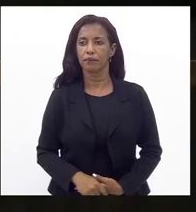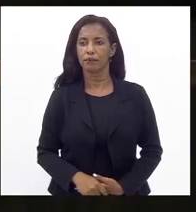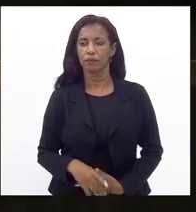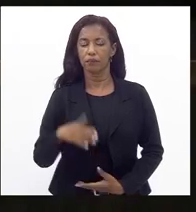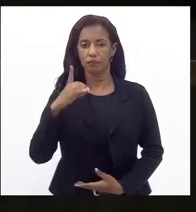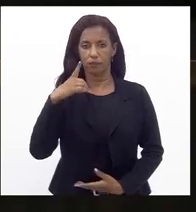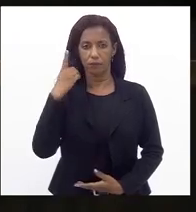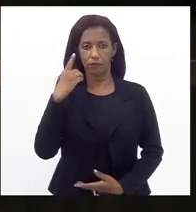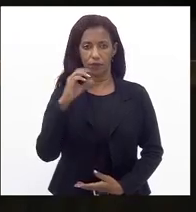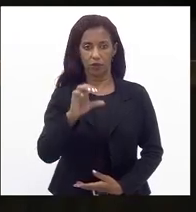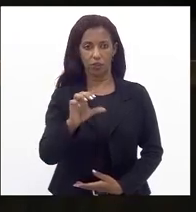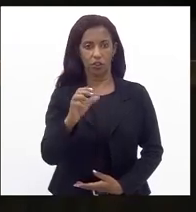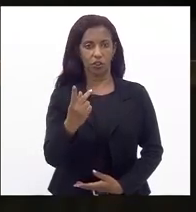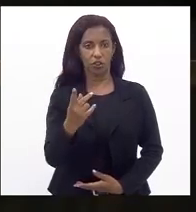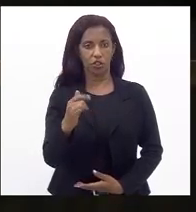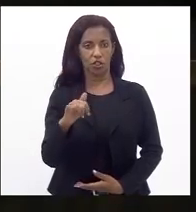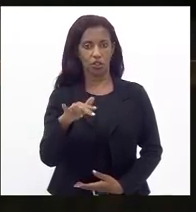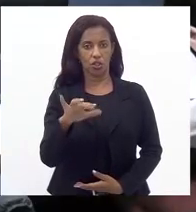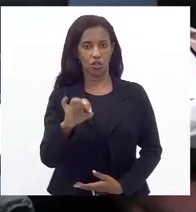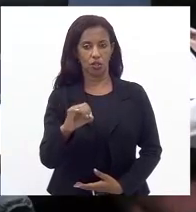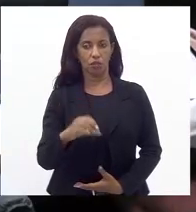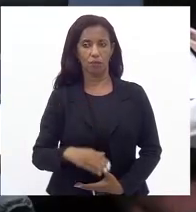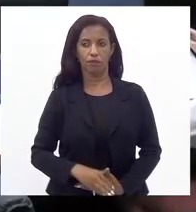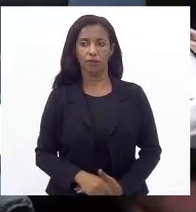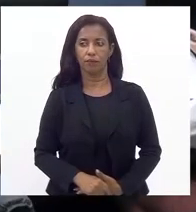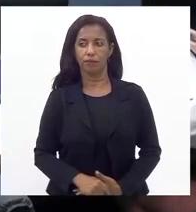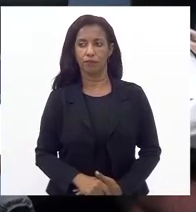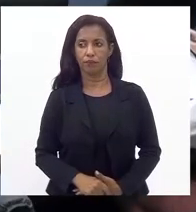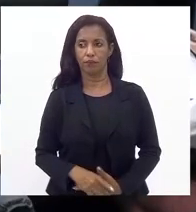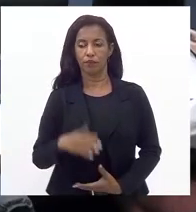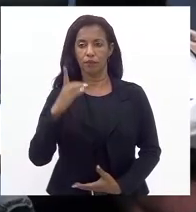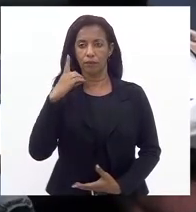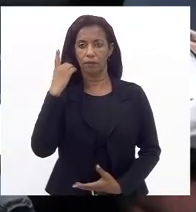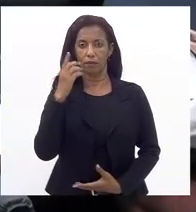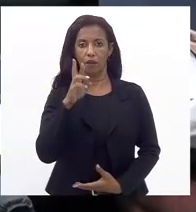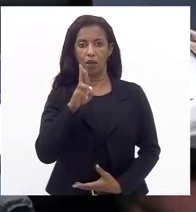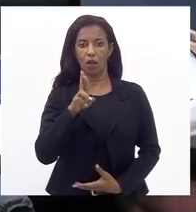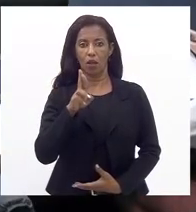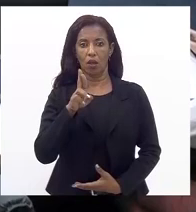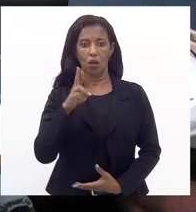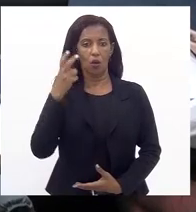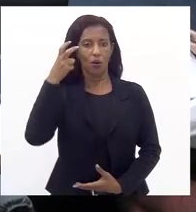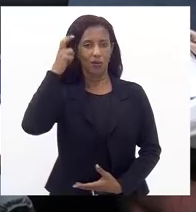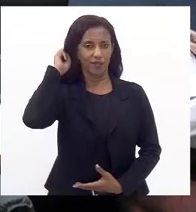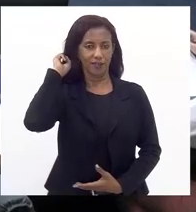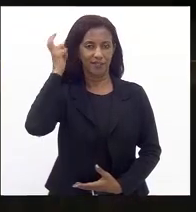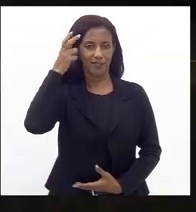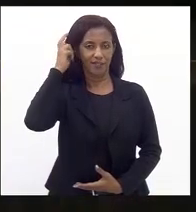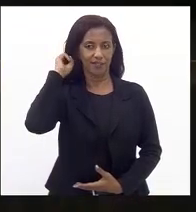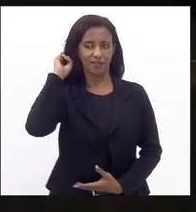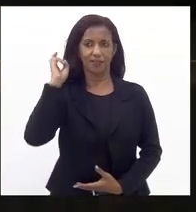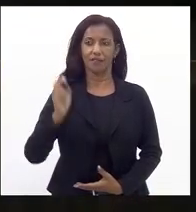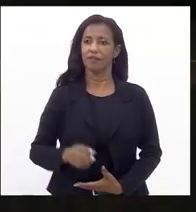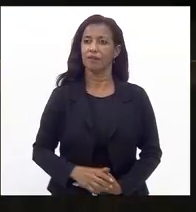o deputado Chiquinho da Mangueira a deputada Rosane Félix